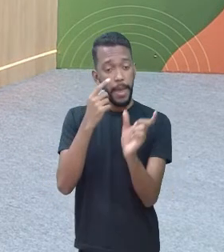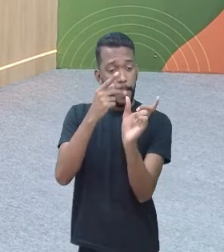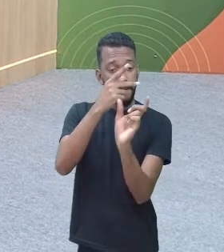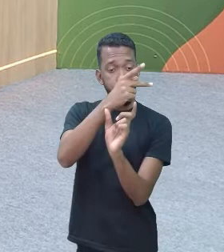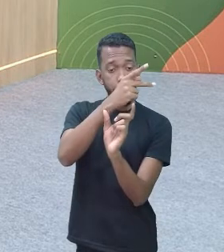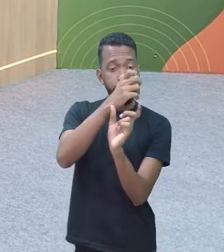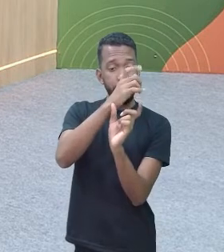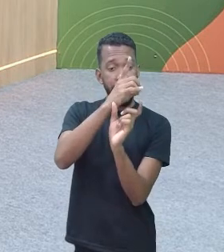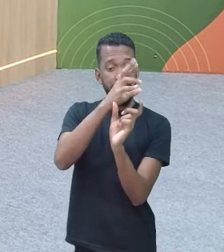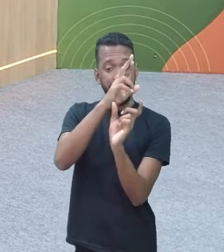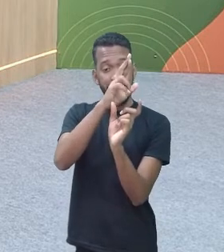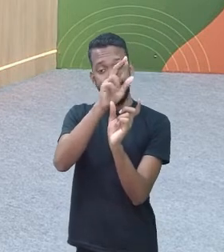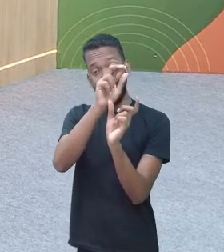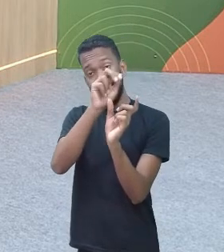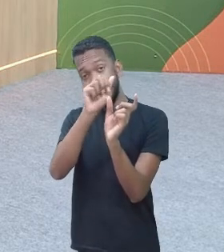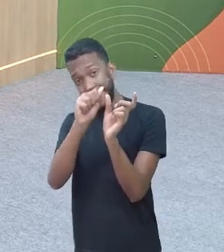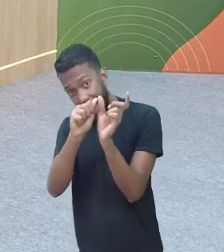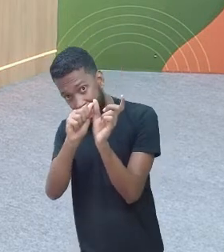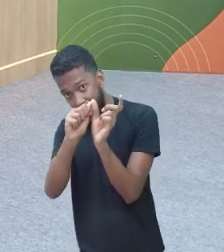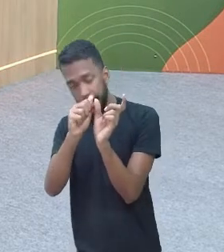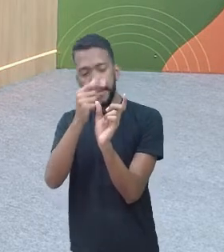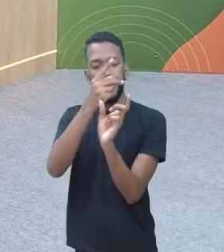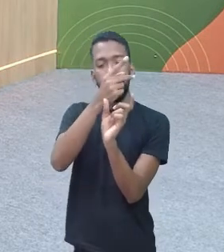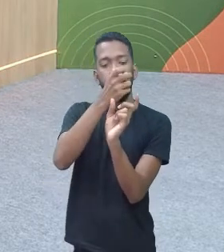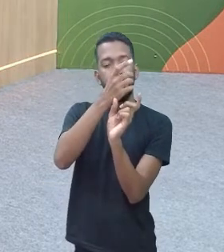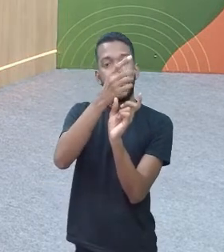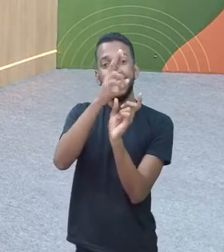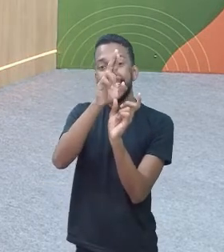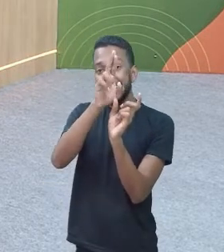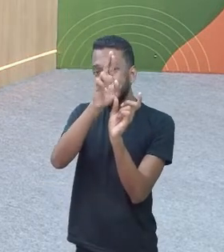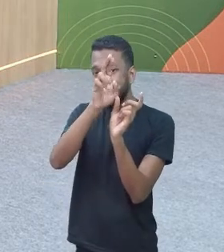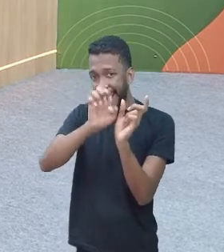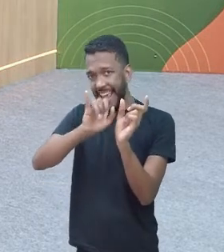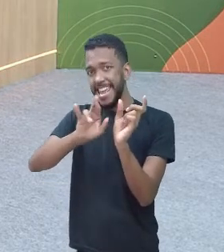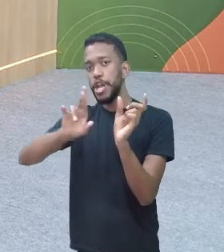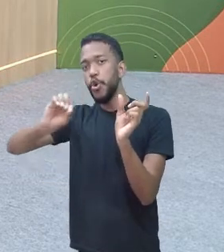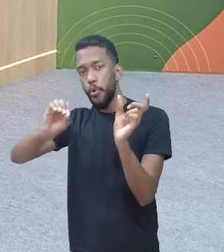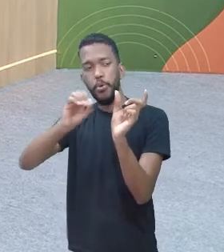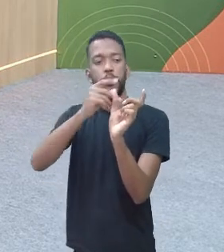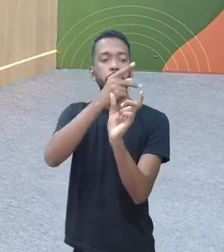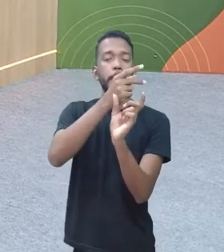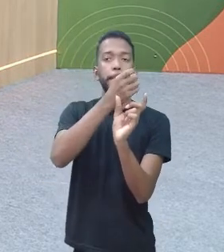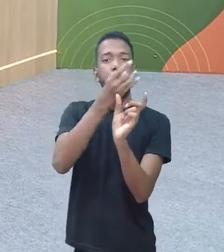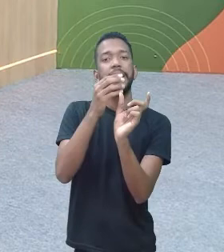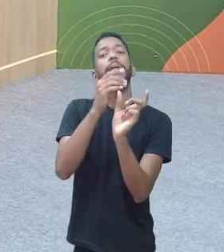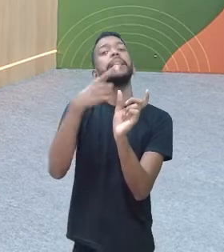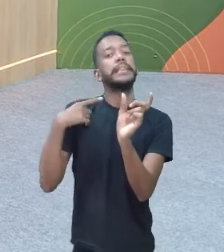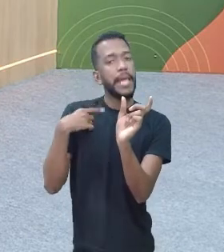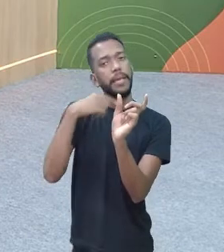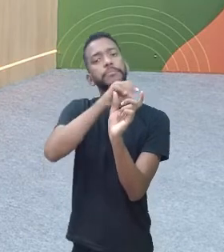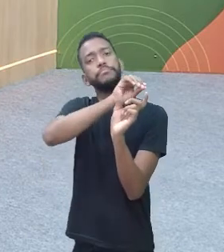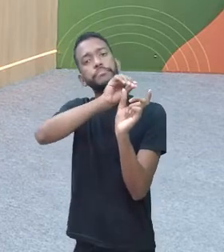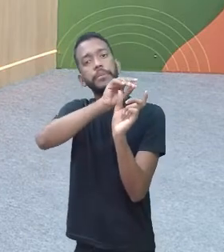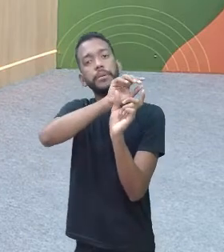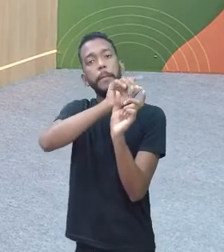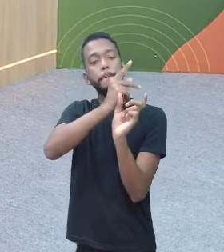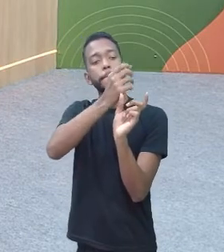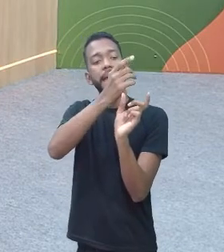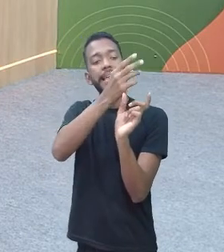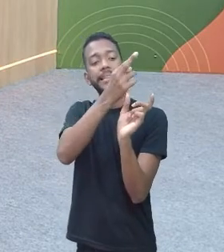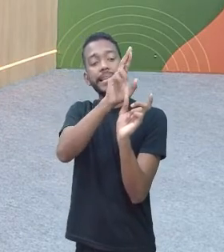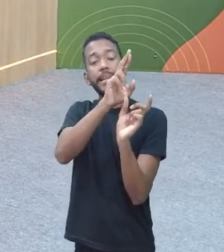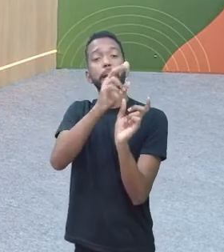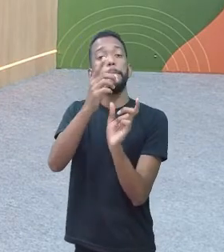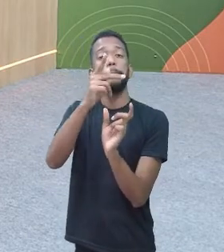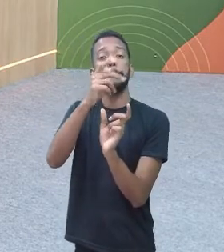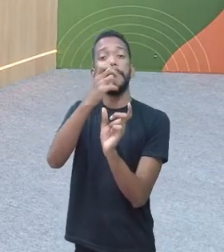aqui, até o R é a parte comum, não é? Que é o radical desta palavra. Como